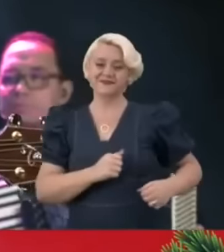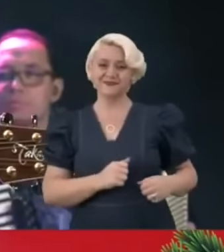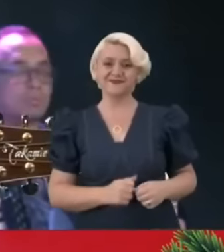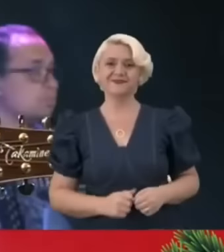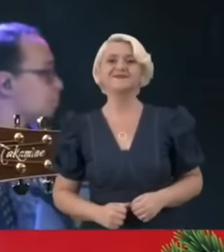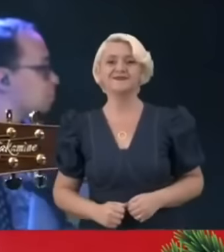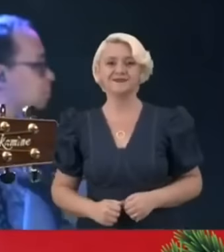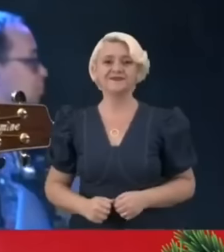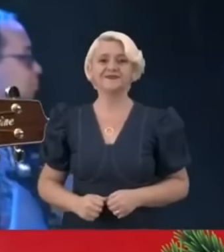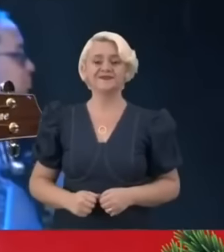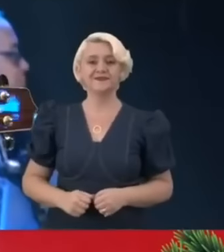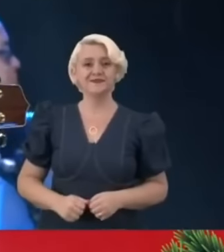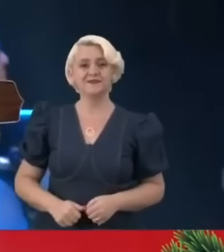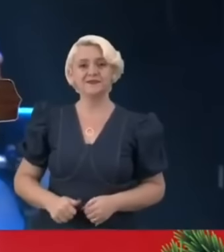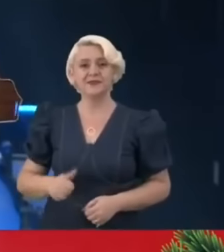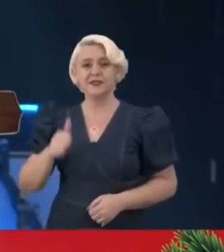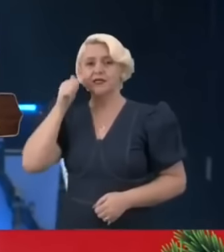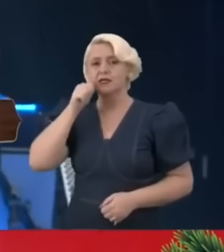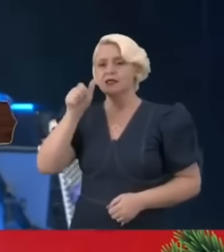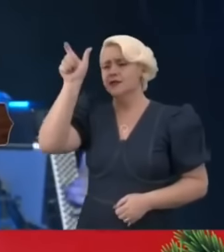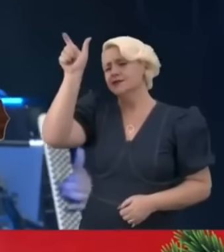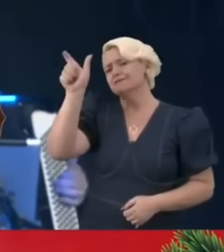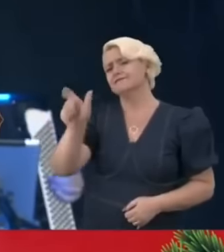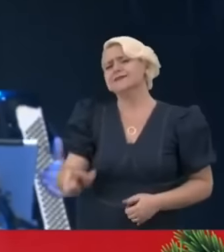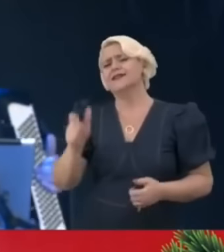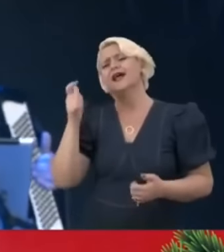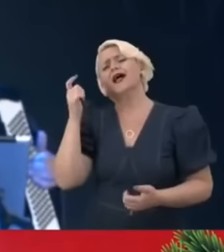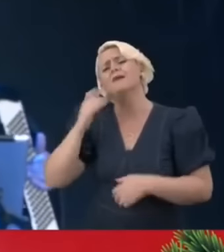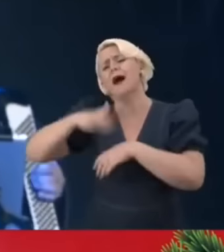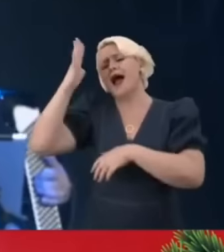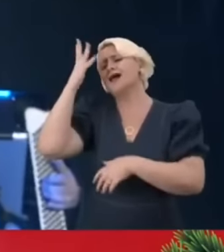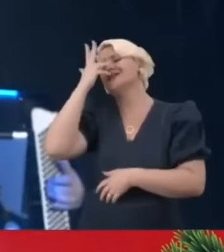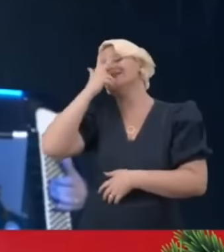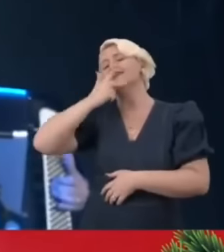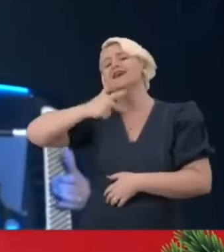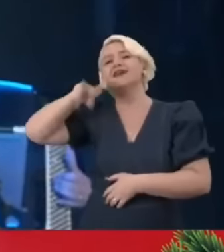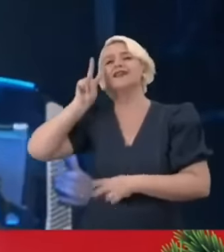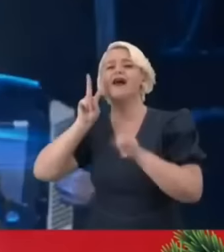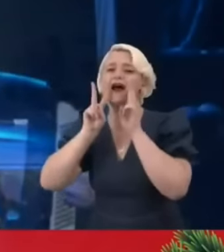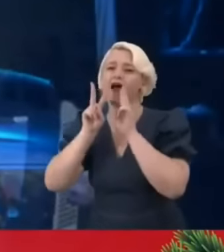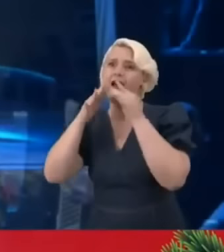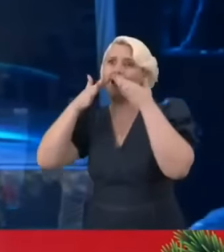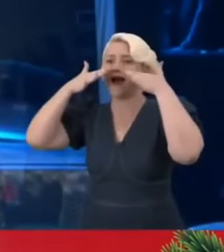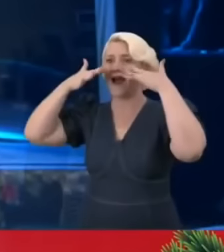Tu és a criatura mais linda que os meus olhos já viram.